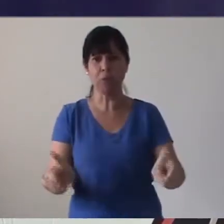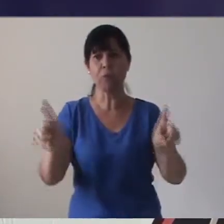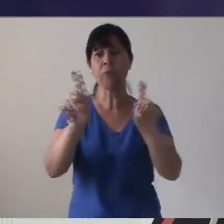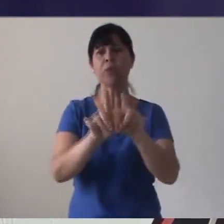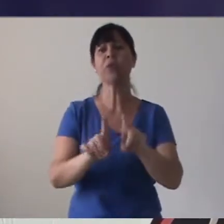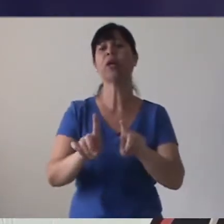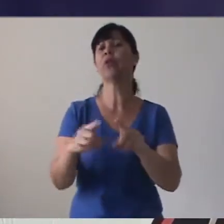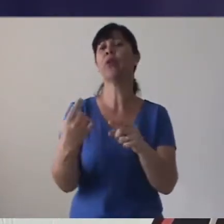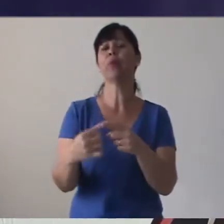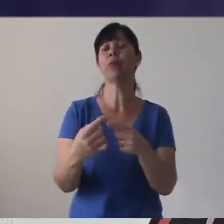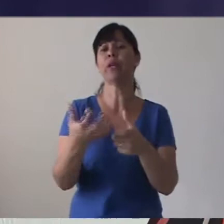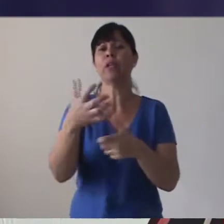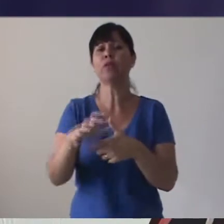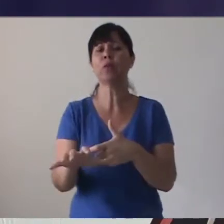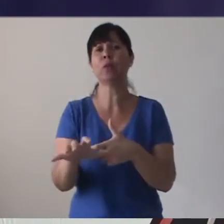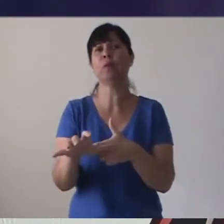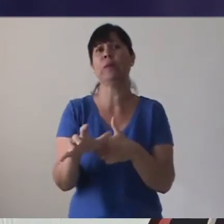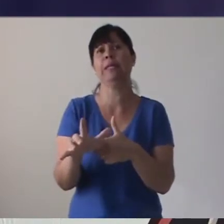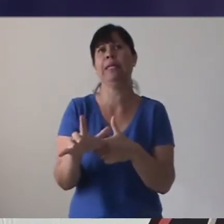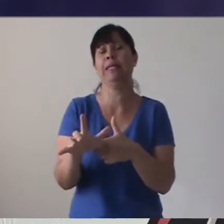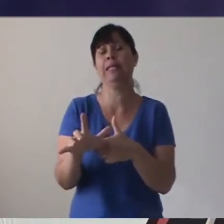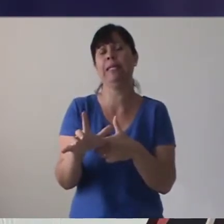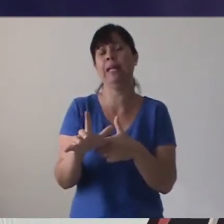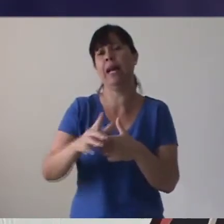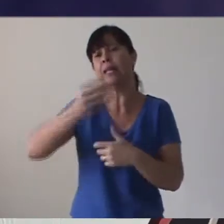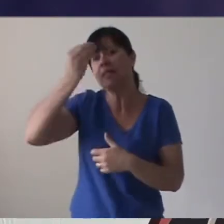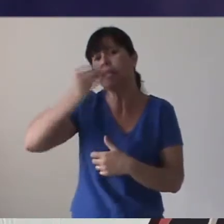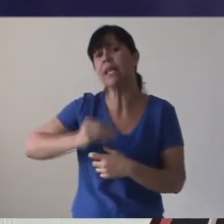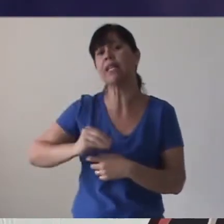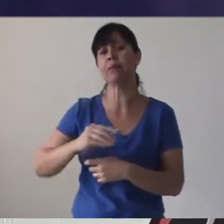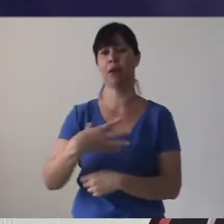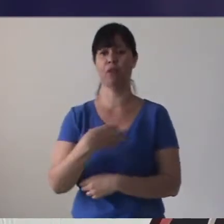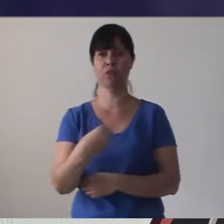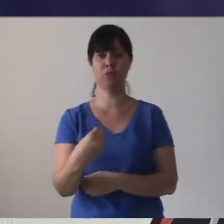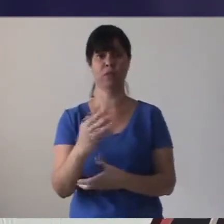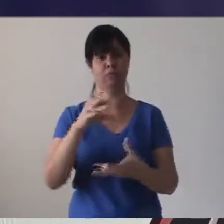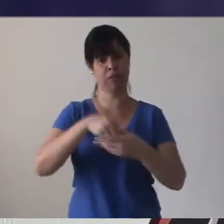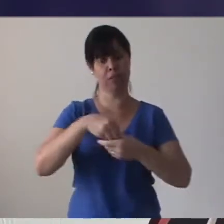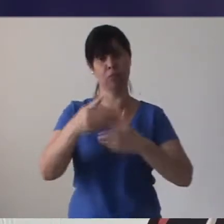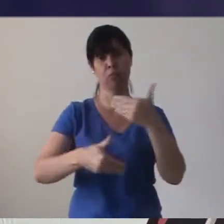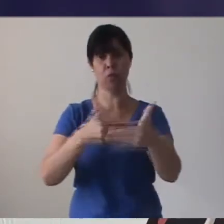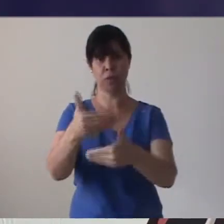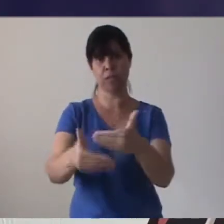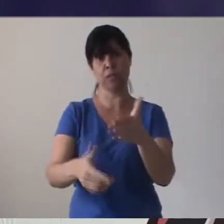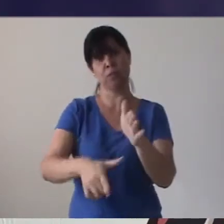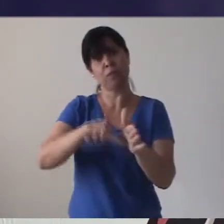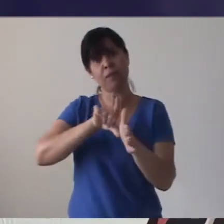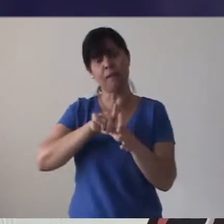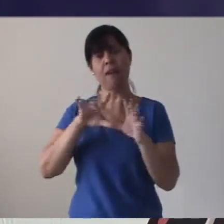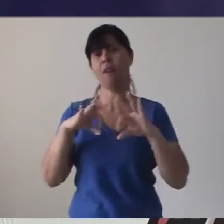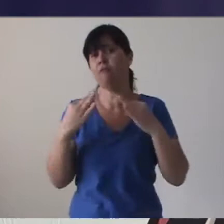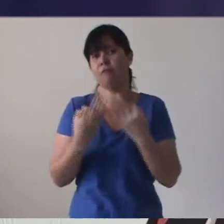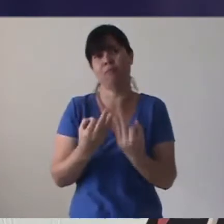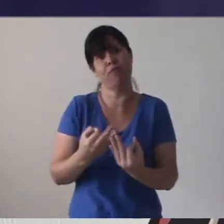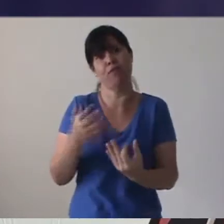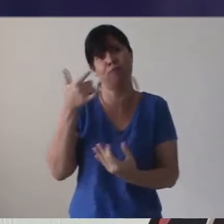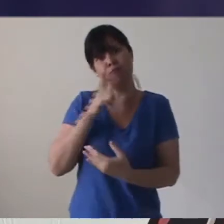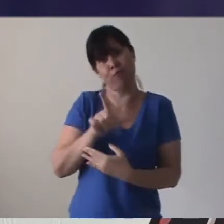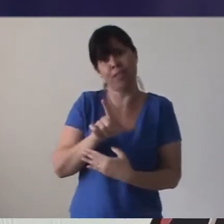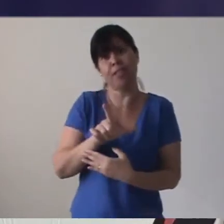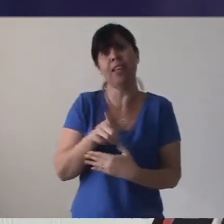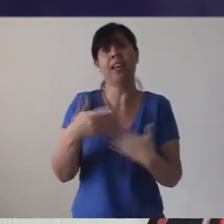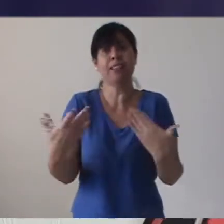para não frustrar os filhos nesse processo também, porque eles não conseguiam, né? Então,